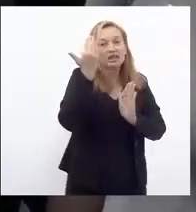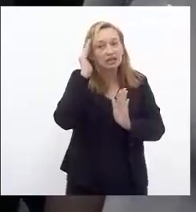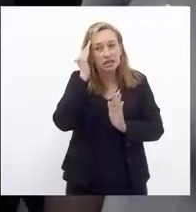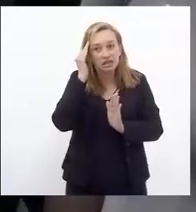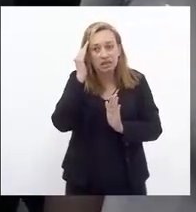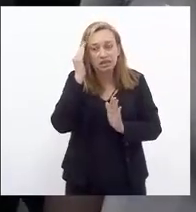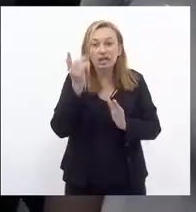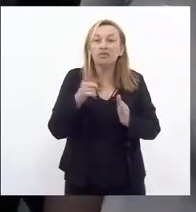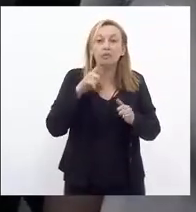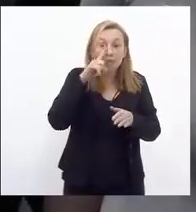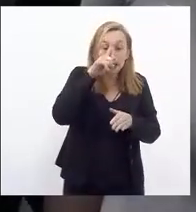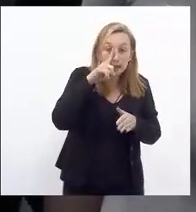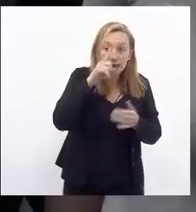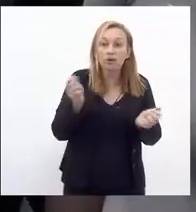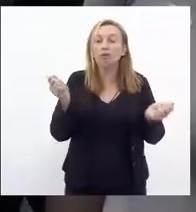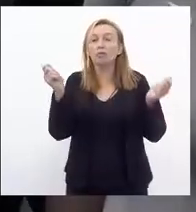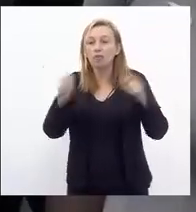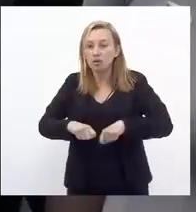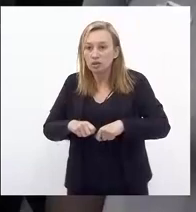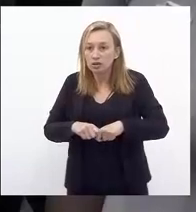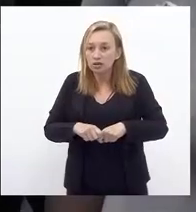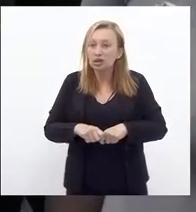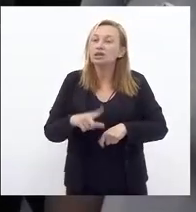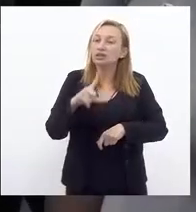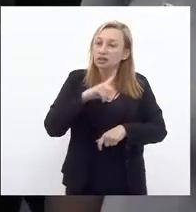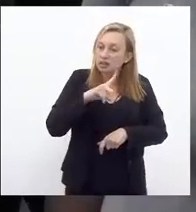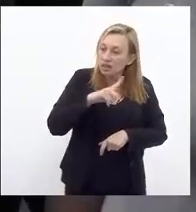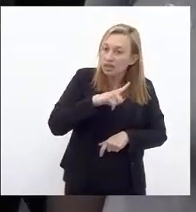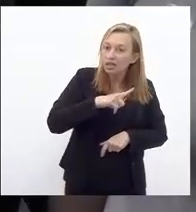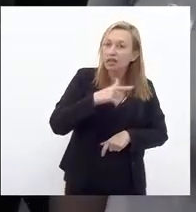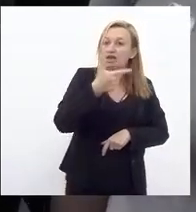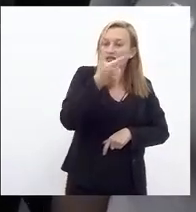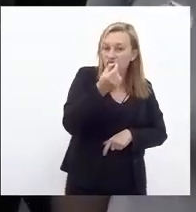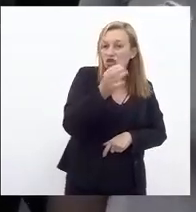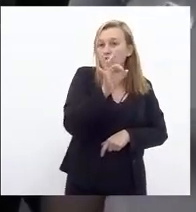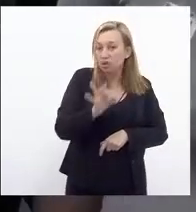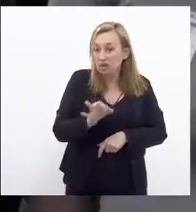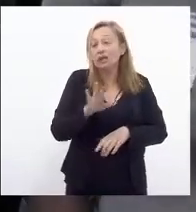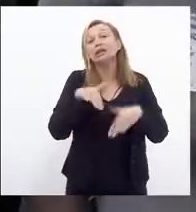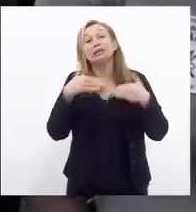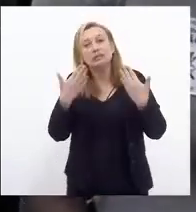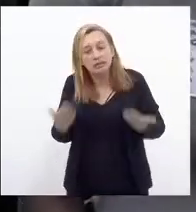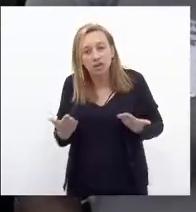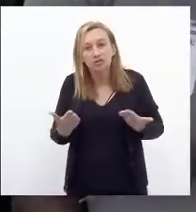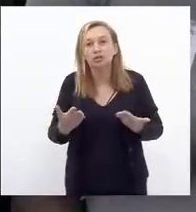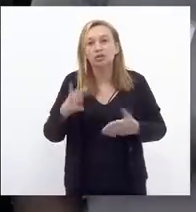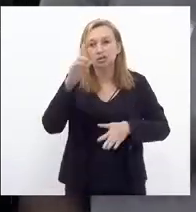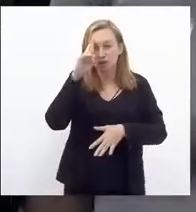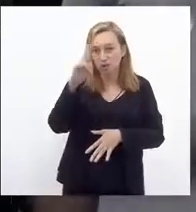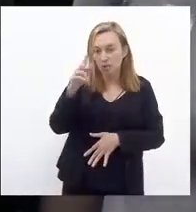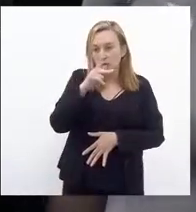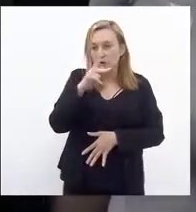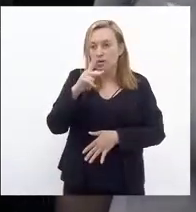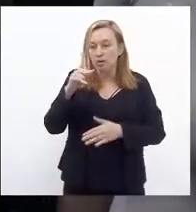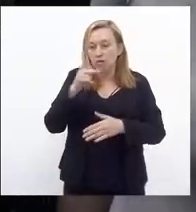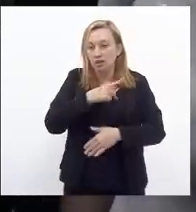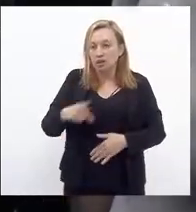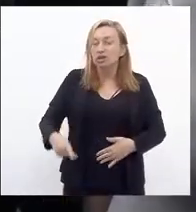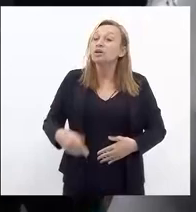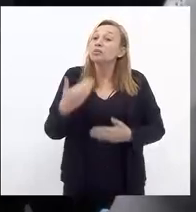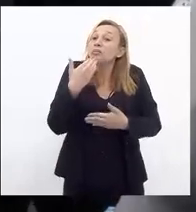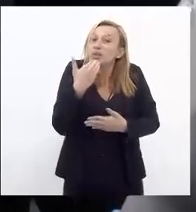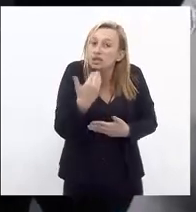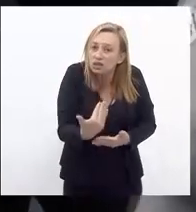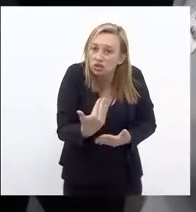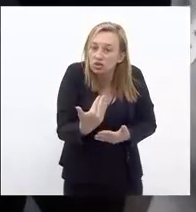que tava colocando em risco a possibilidade de ter vinte por cento então excelência eu queria pedir a